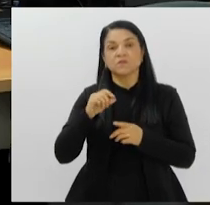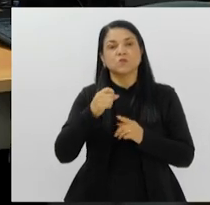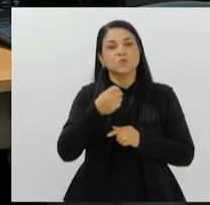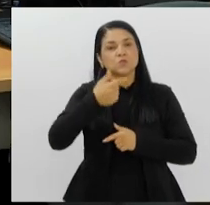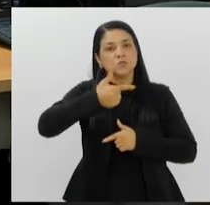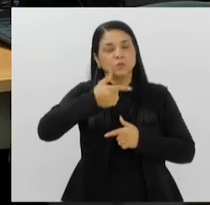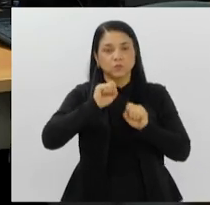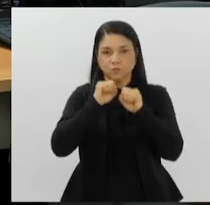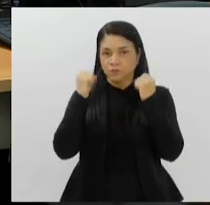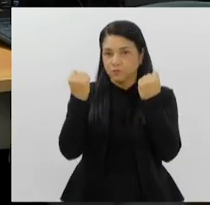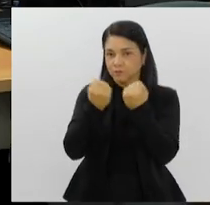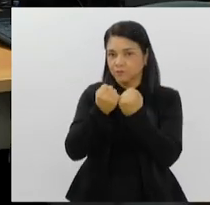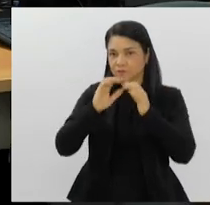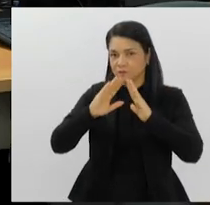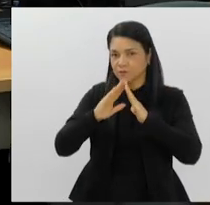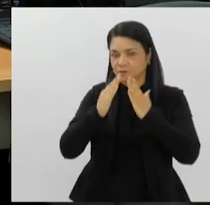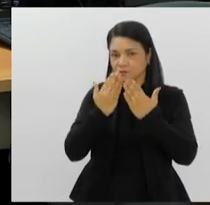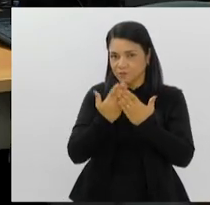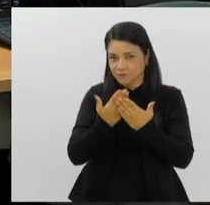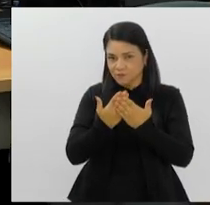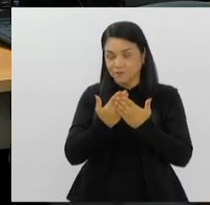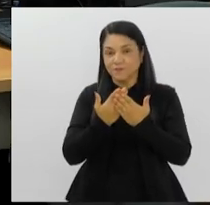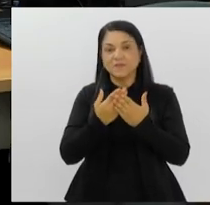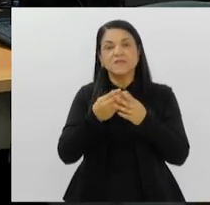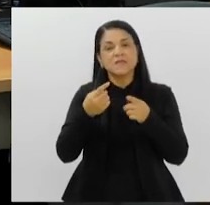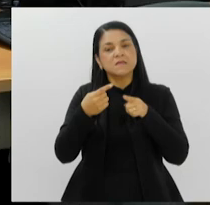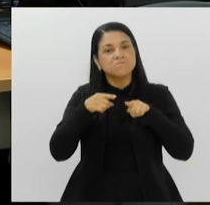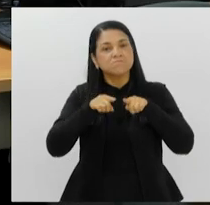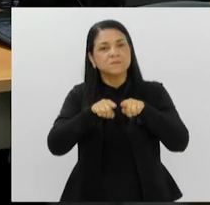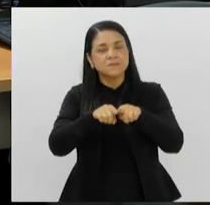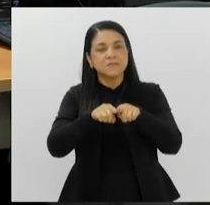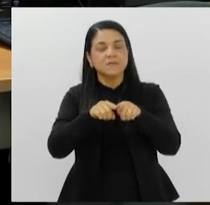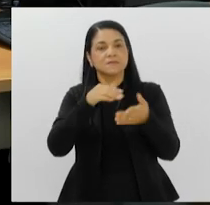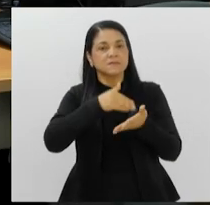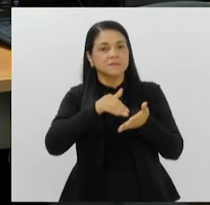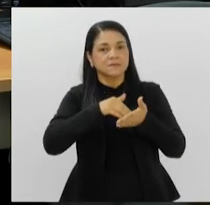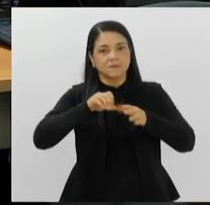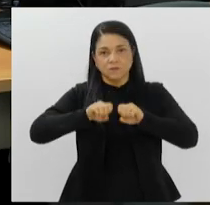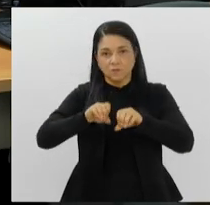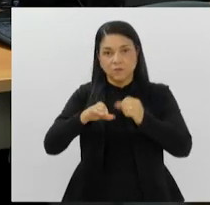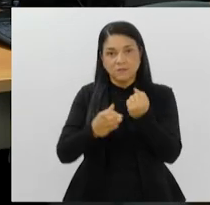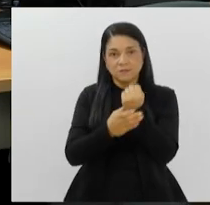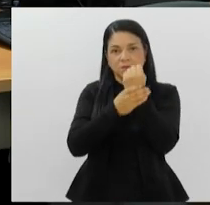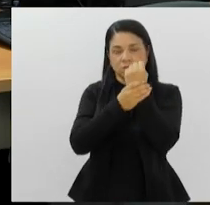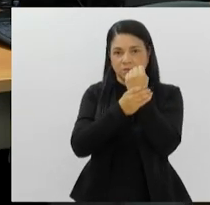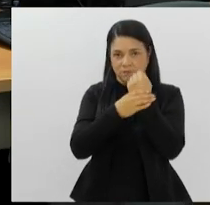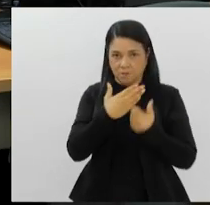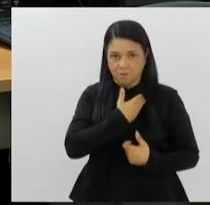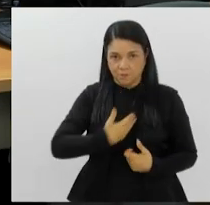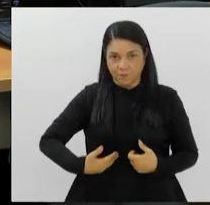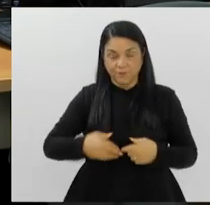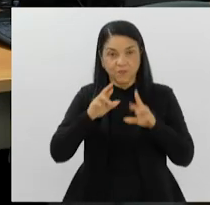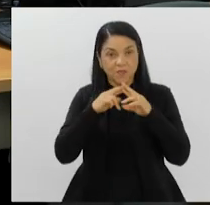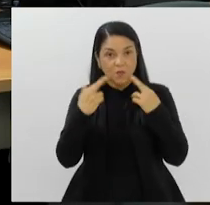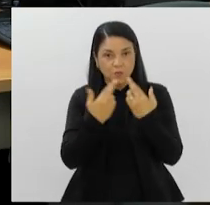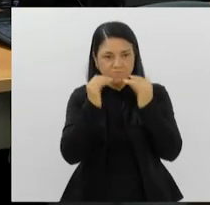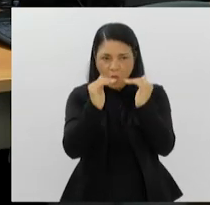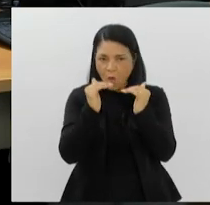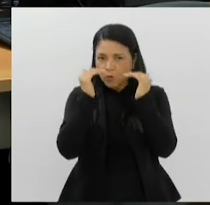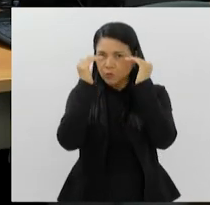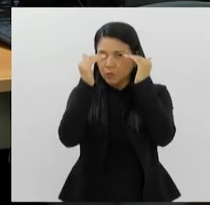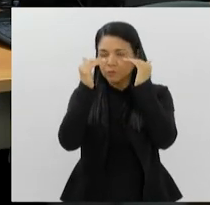Rio de Janeiro. O evento é uma parceria entre as Secretarias Estaduais de Educação e Segurança Pública e vai reunir autoridades